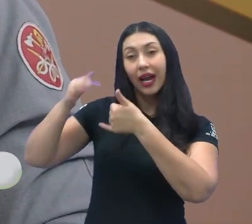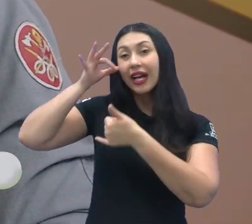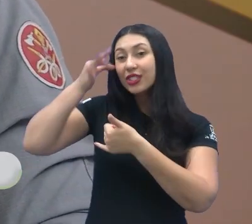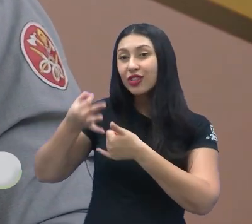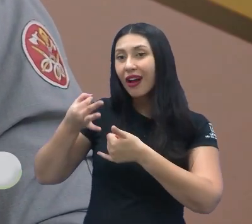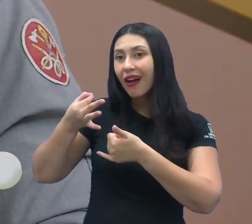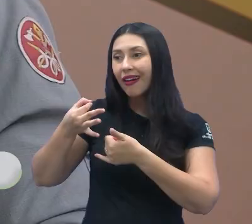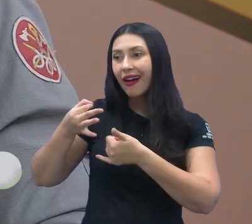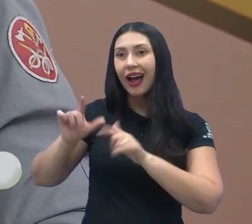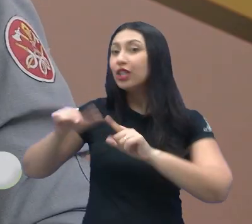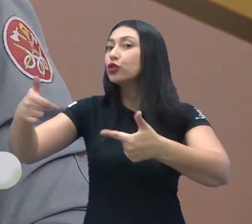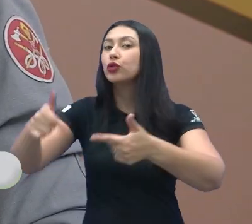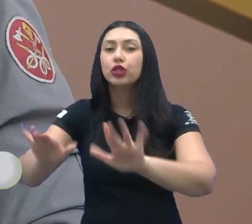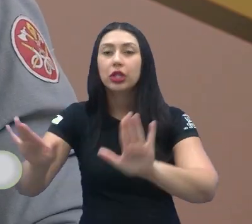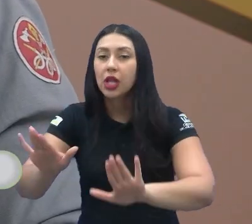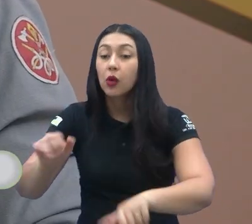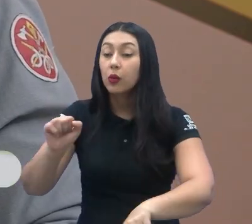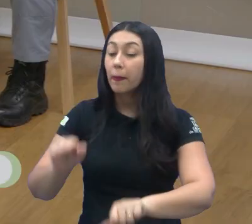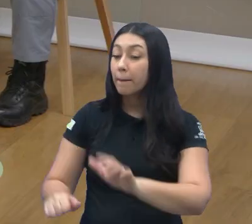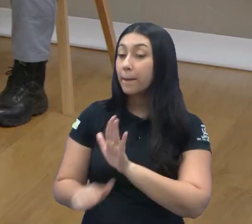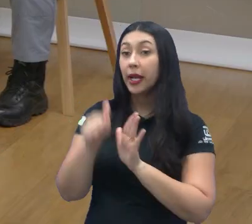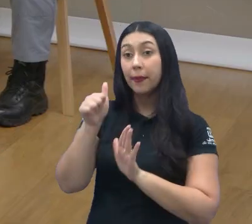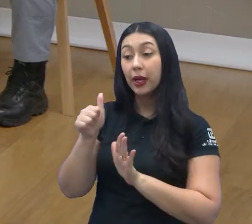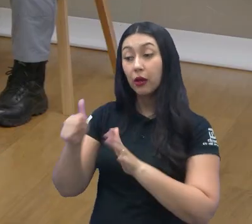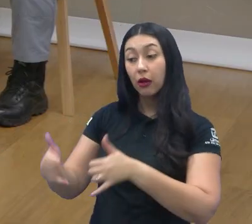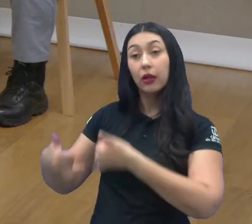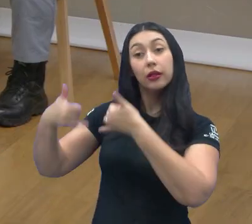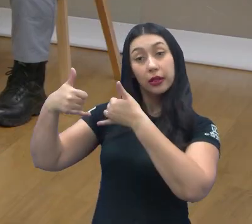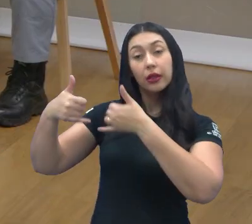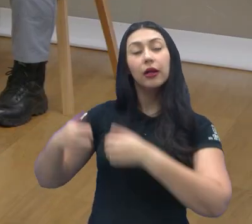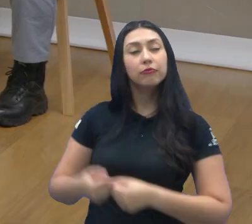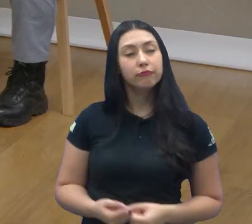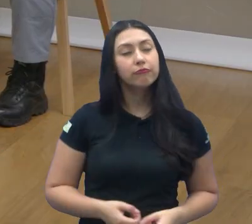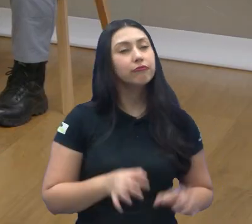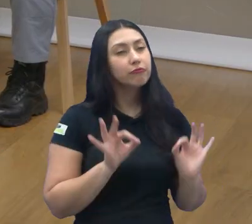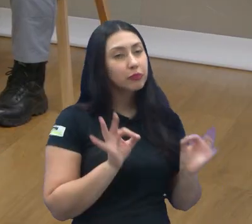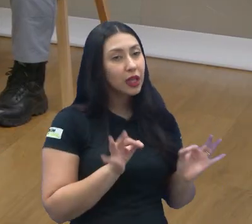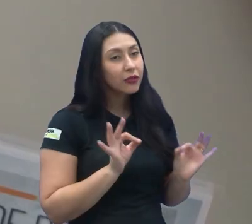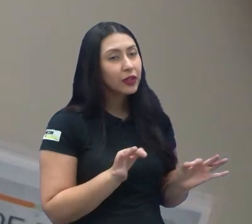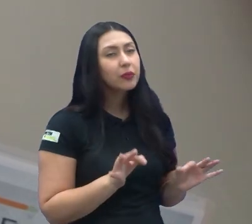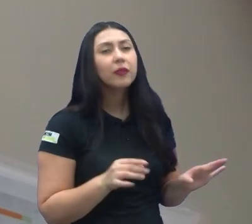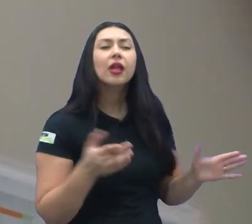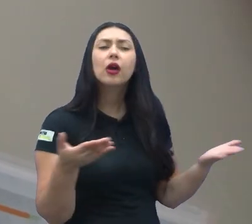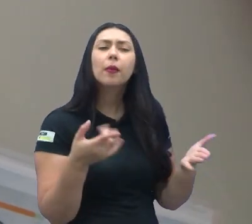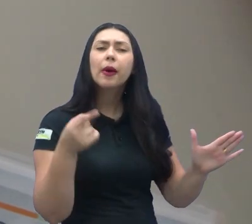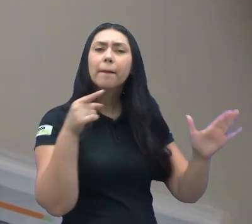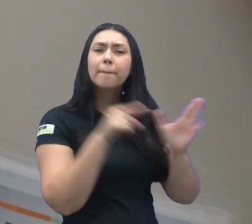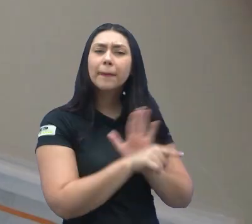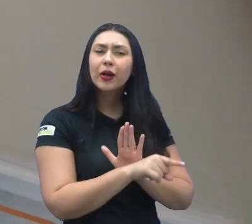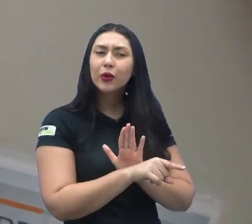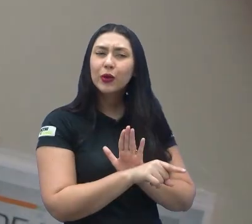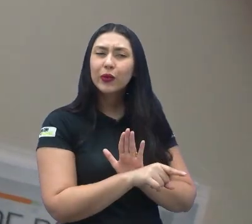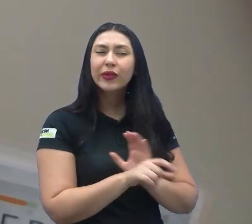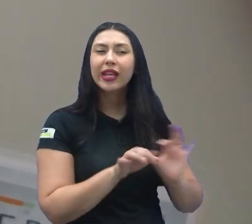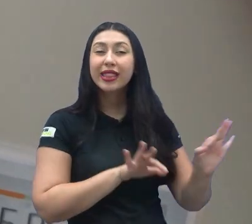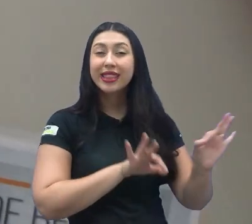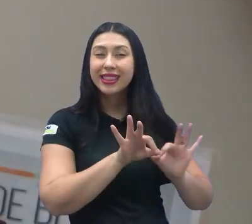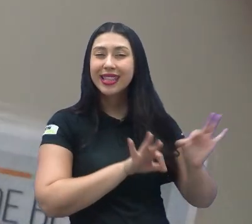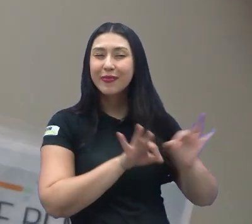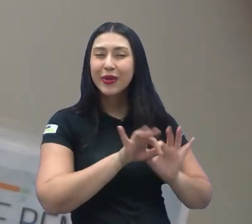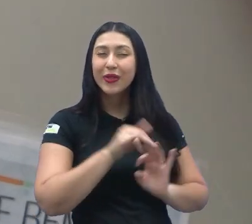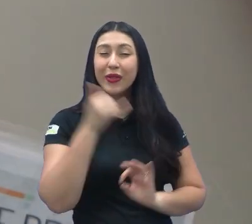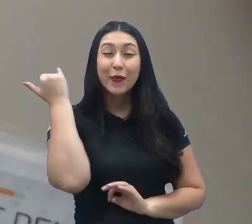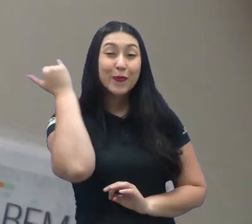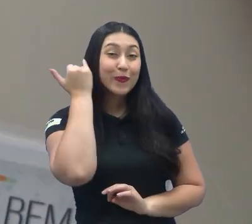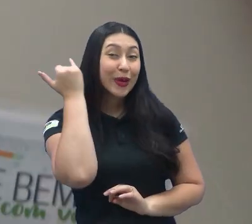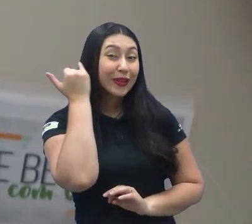que possa impulsionar a gravidade da ocorrência. Perfeito. Tenente Cap, uma pergunta agora que veio aqui, ó, direto da produção. Eles colocaram aqui, cochicharam